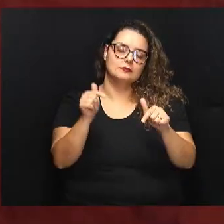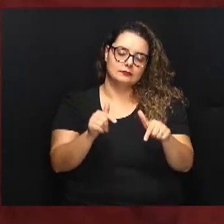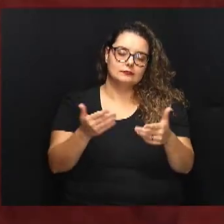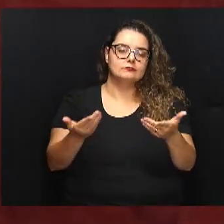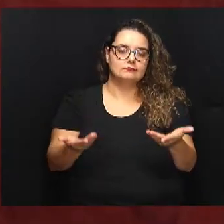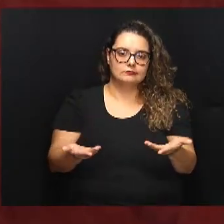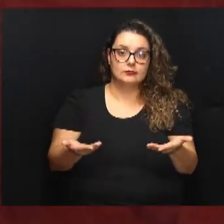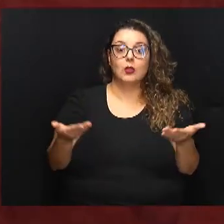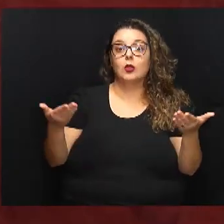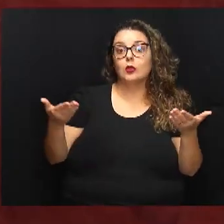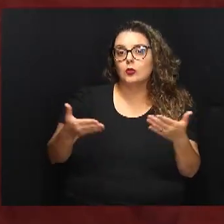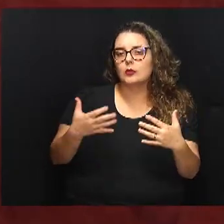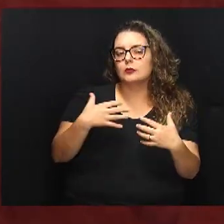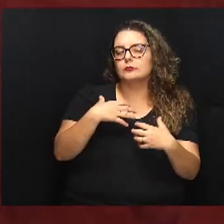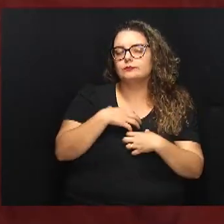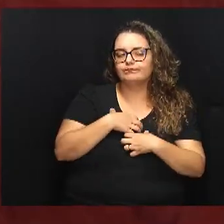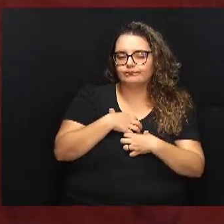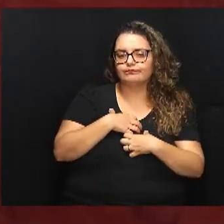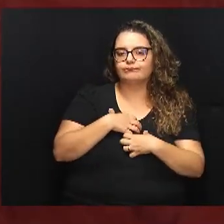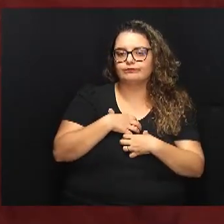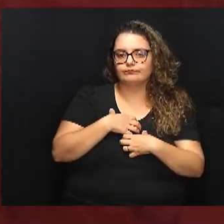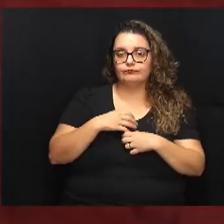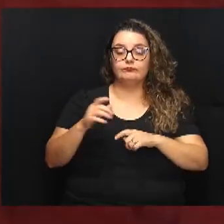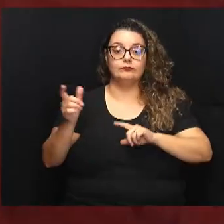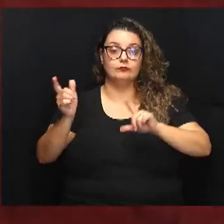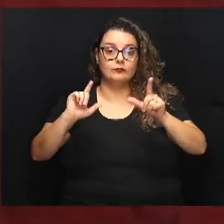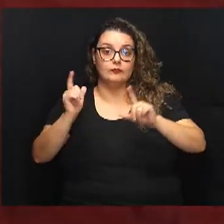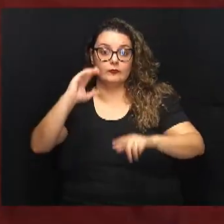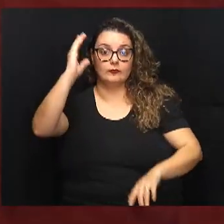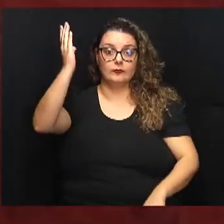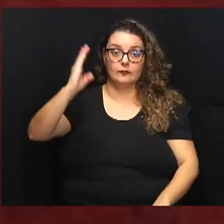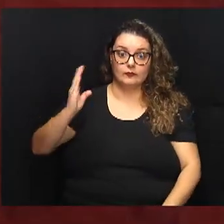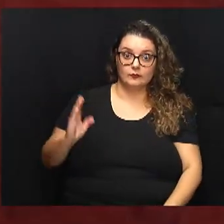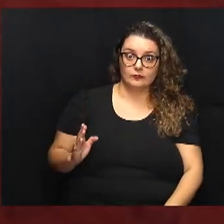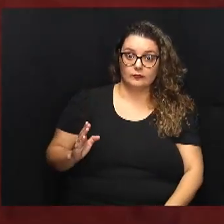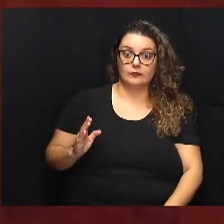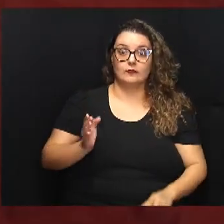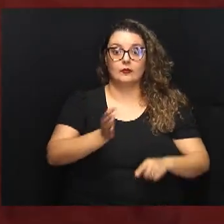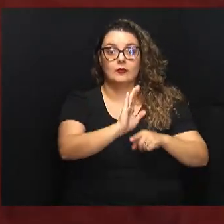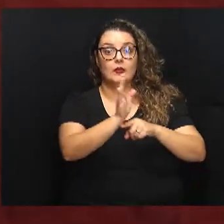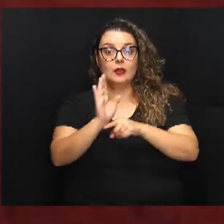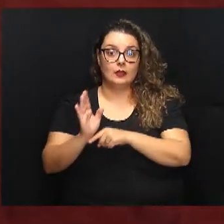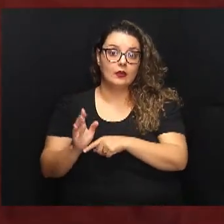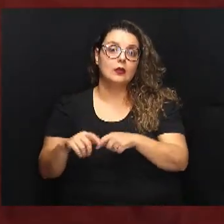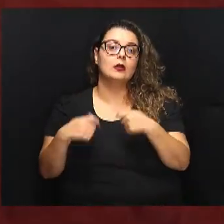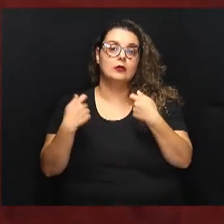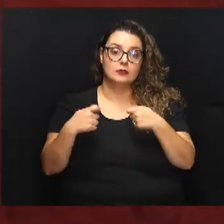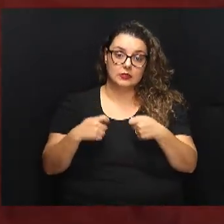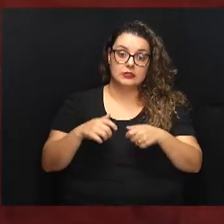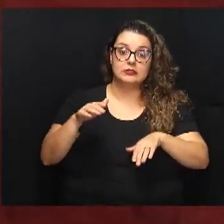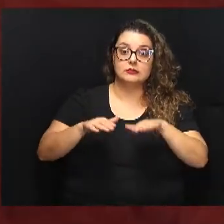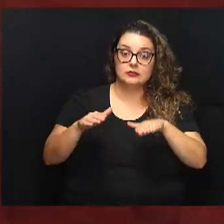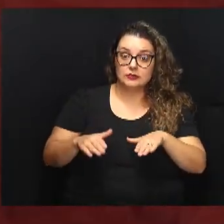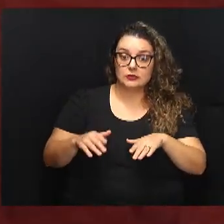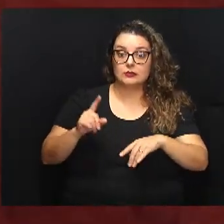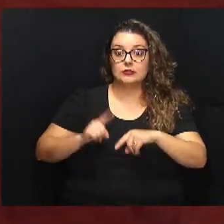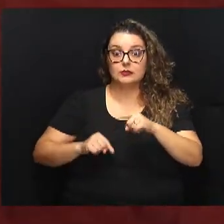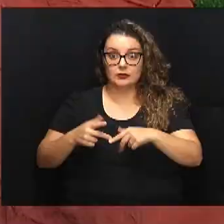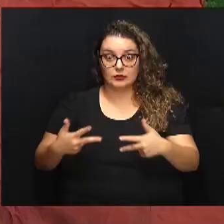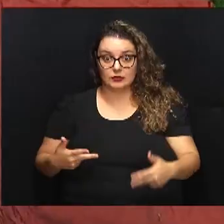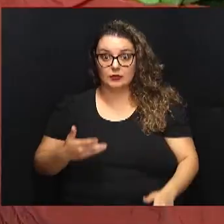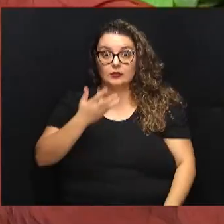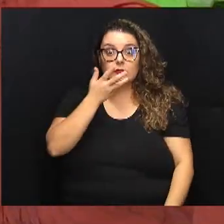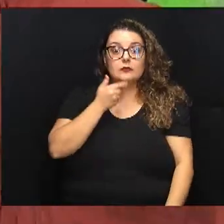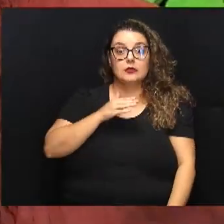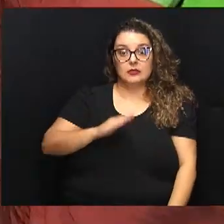E hoje eu sinto que a televisão brasileira, o cinema, carece muitas vezes de produtos para os